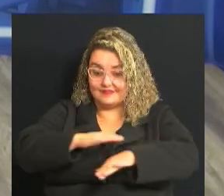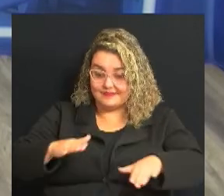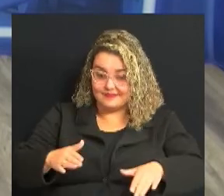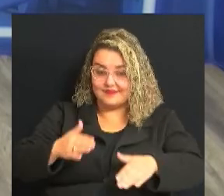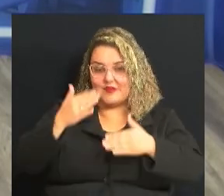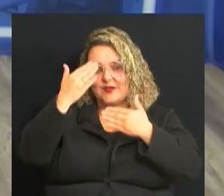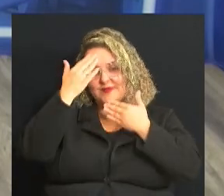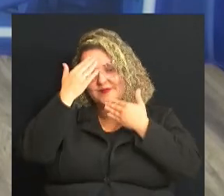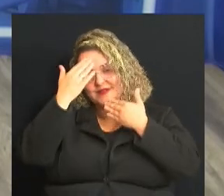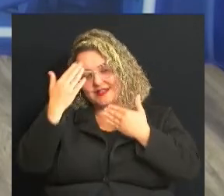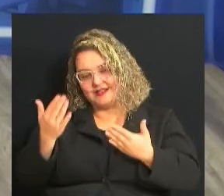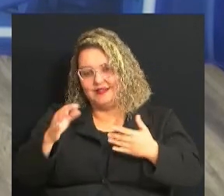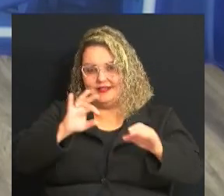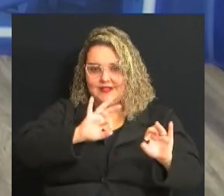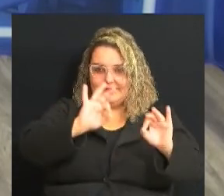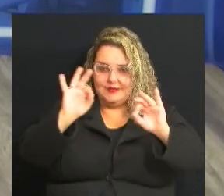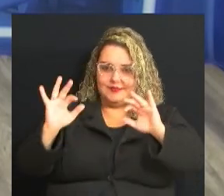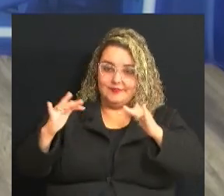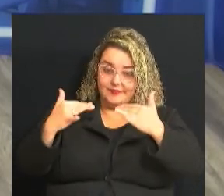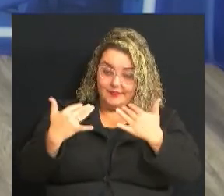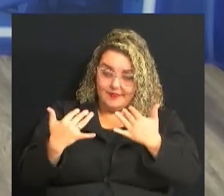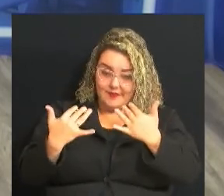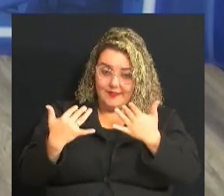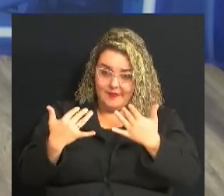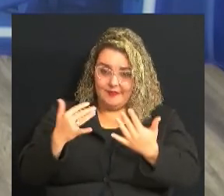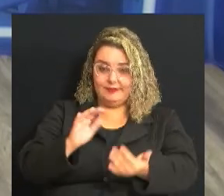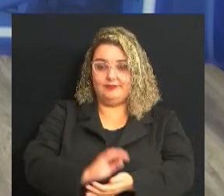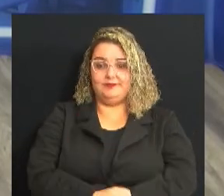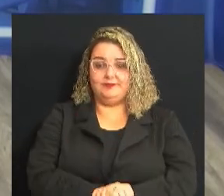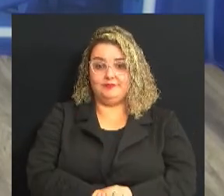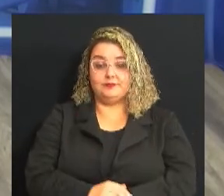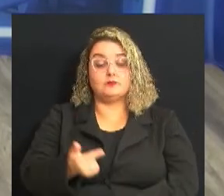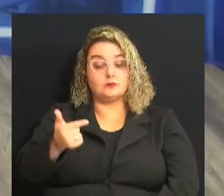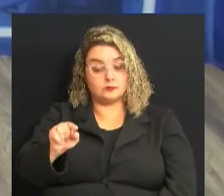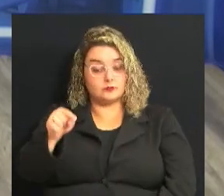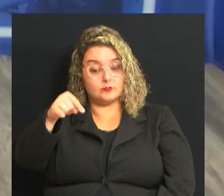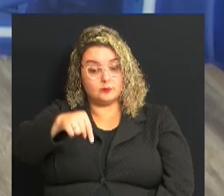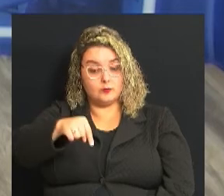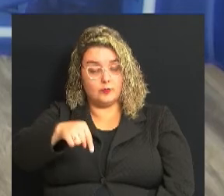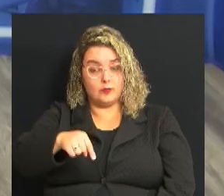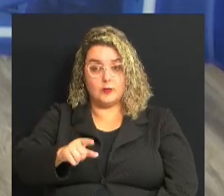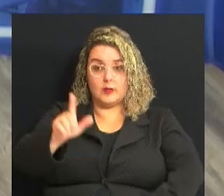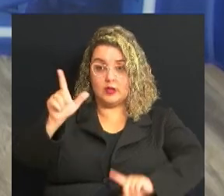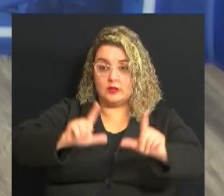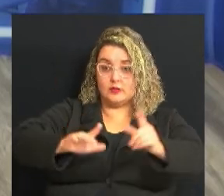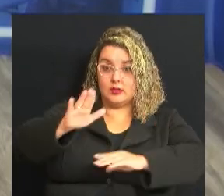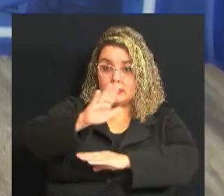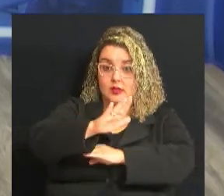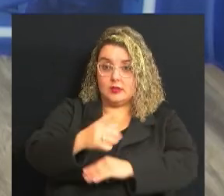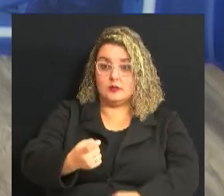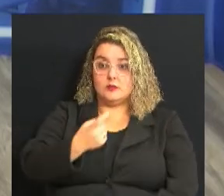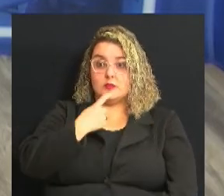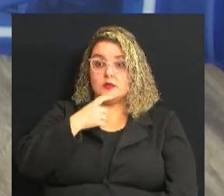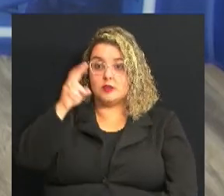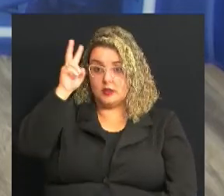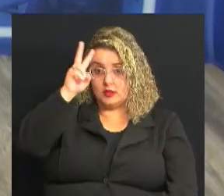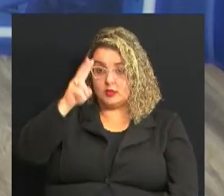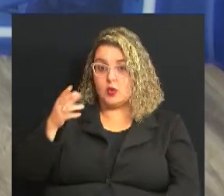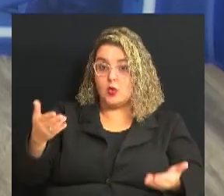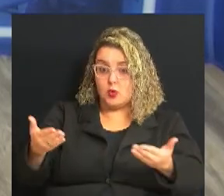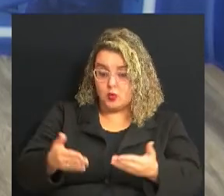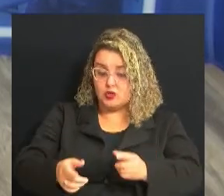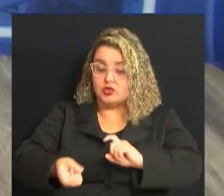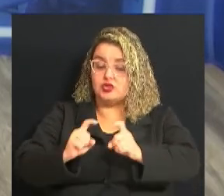Muito obrigado pela sua companhia, pela sua audiência. Continue aqui na TV Câmara Campinas. Lembrando que hoje tem a